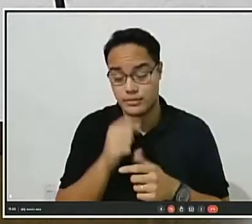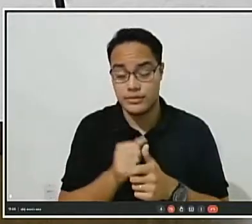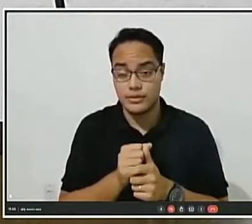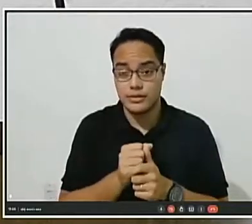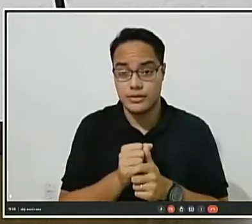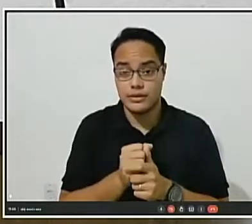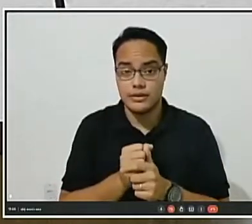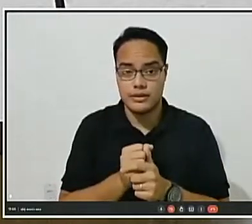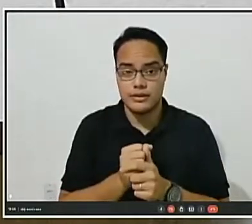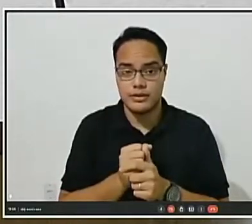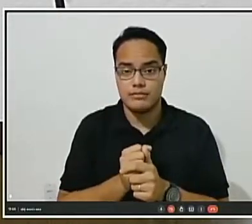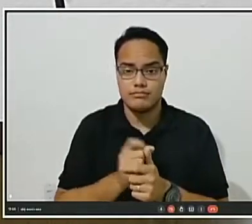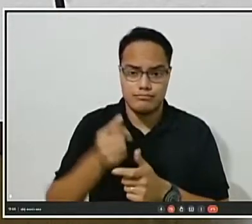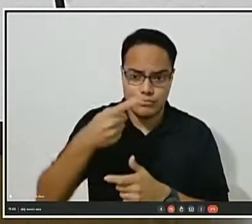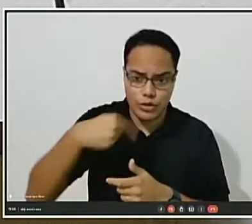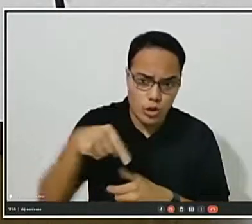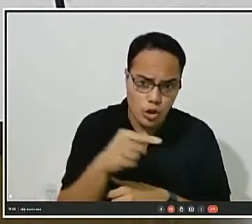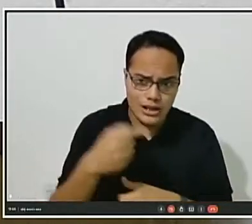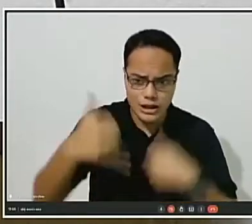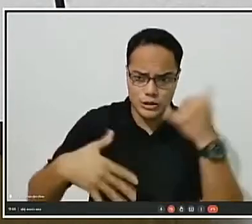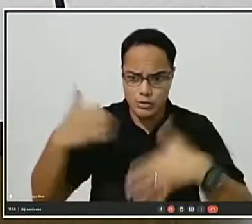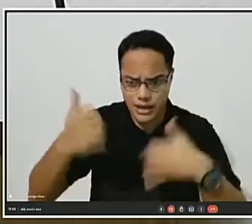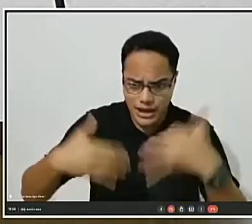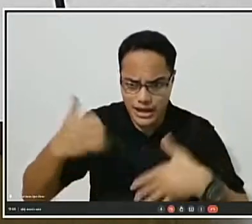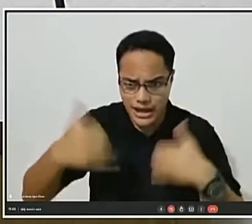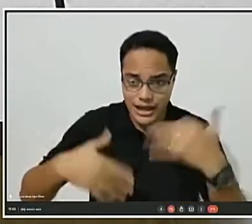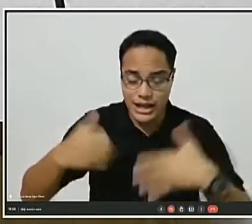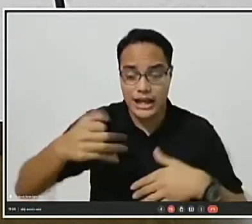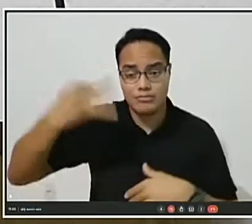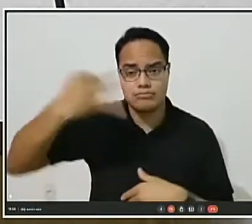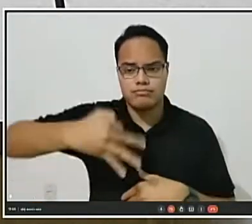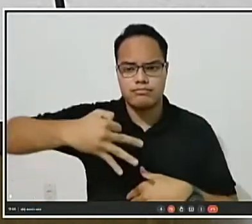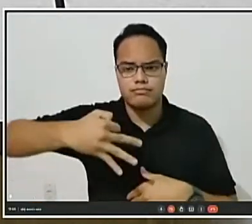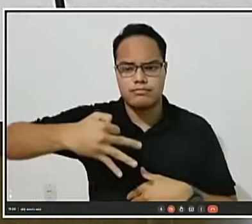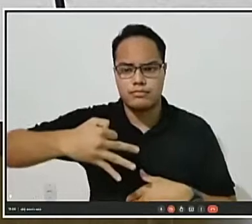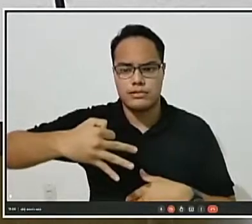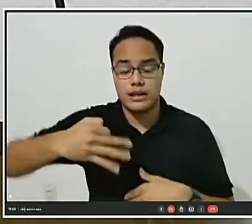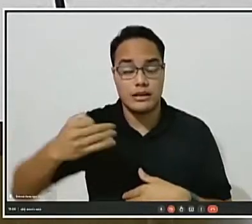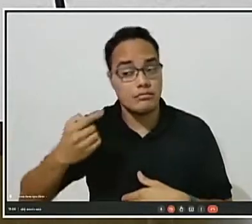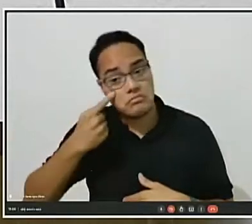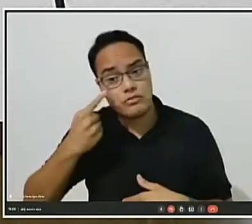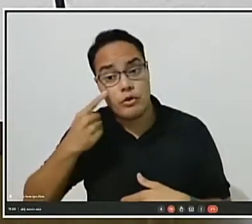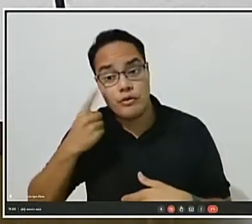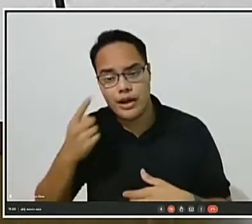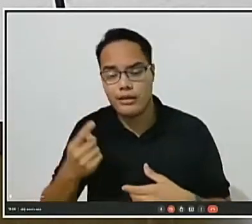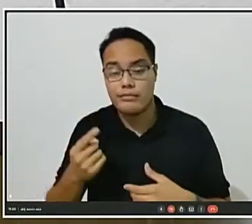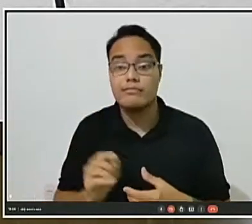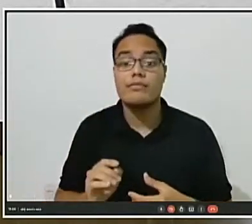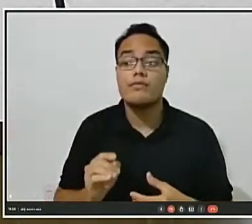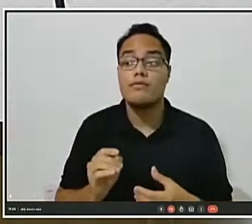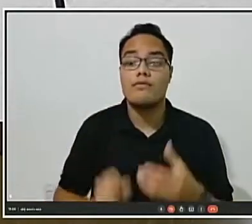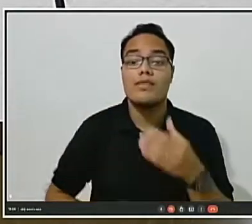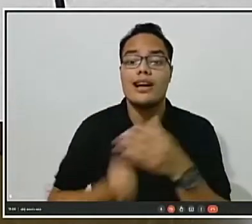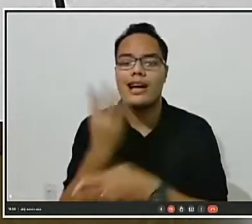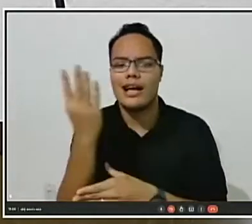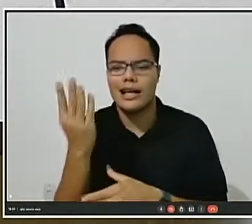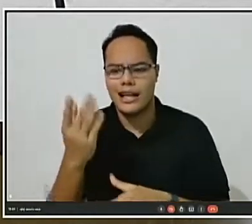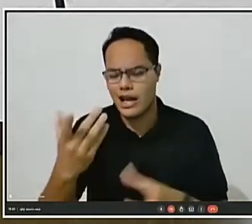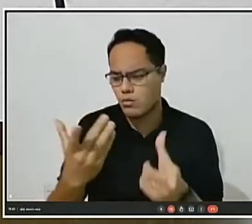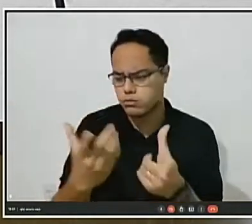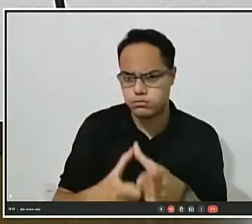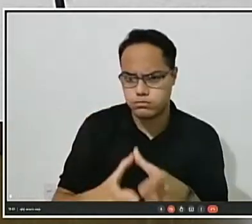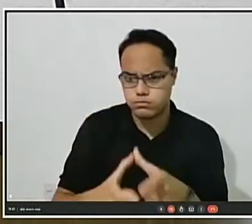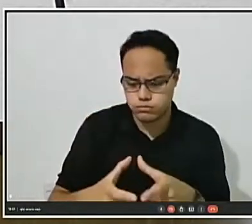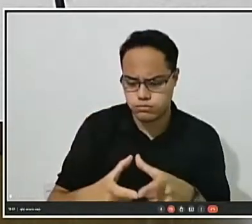aumentar. Será feita uma ampliação. Alterações ou projeto, se for feito,